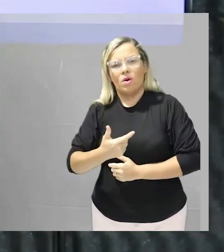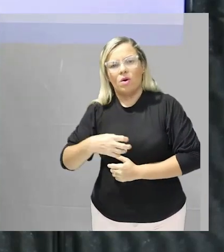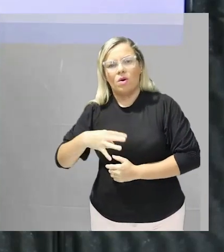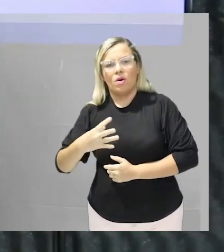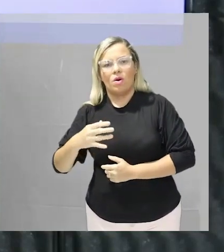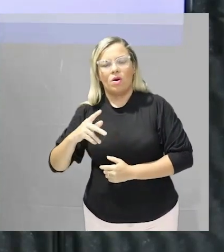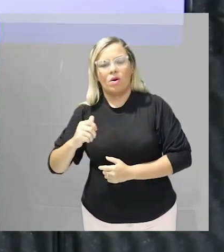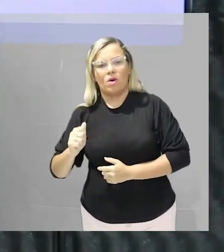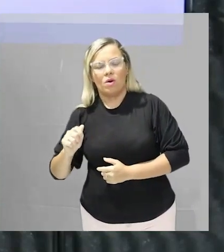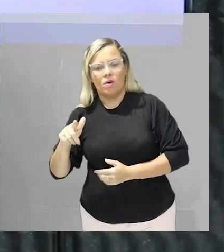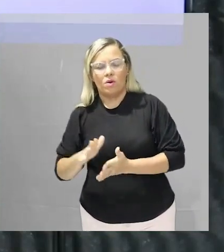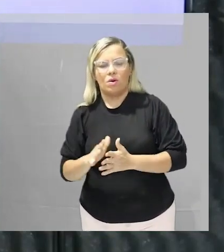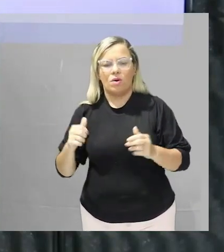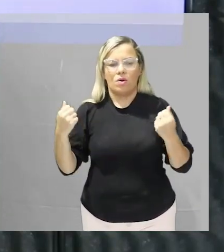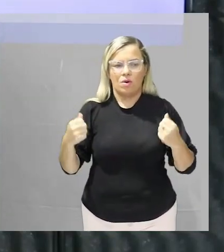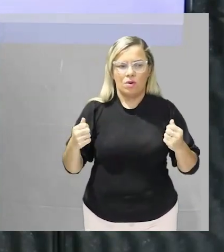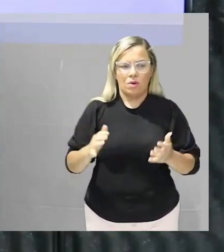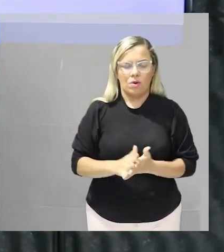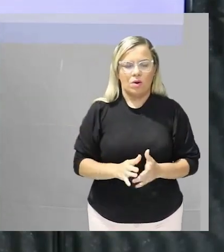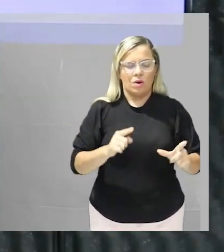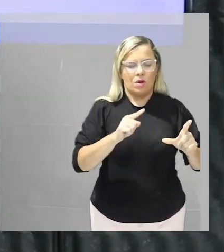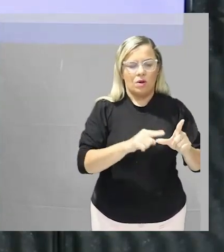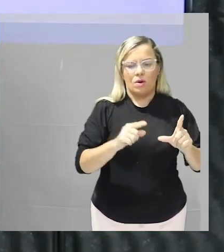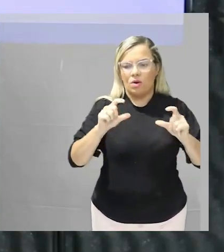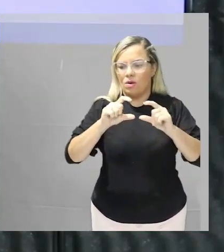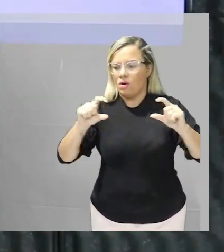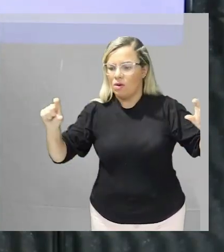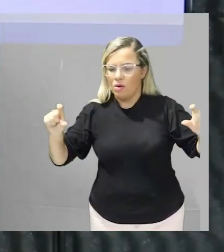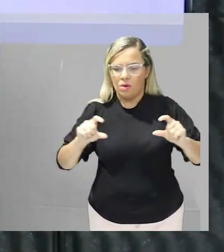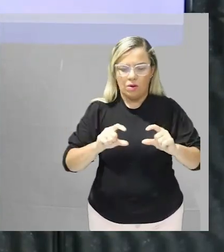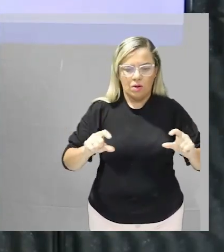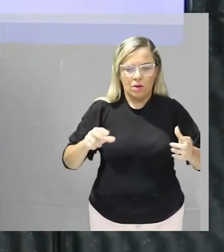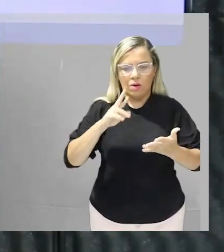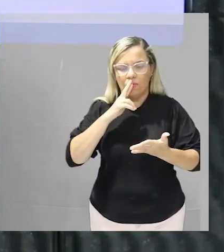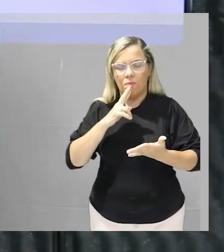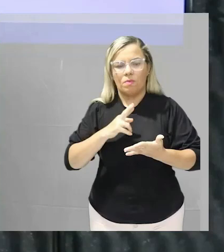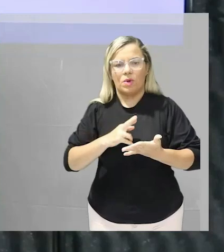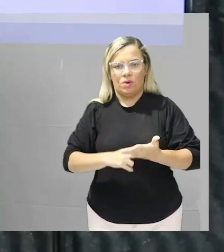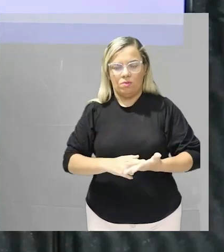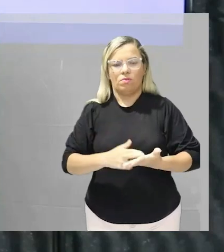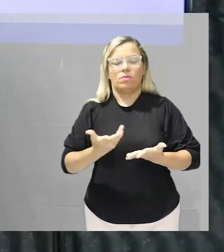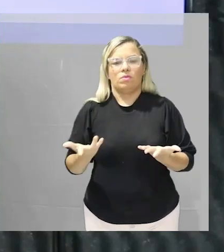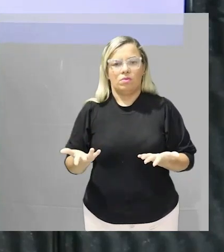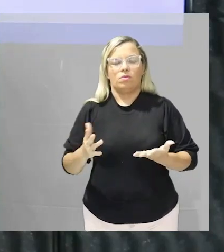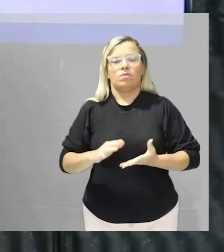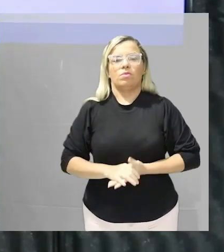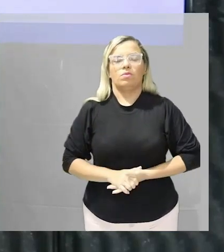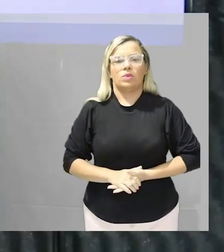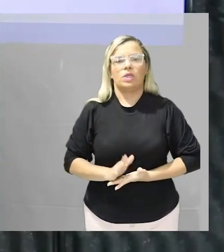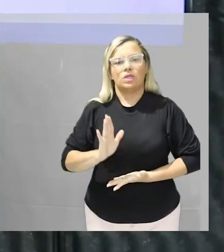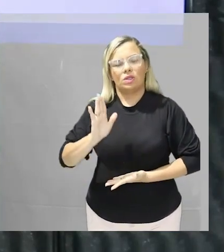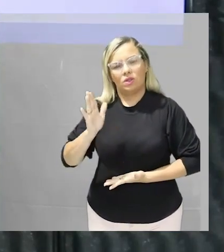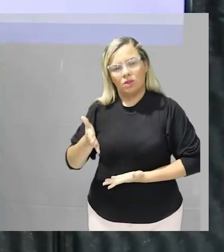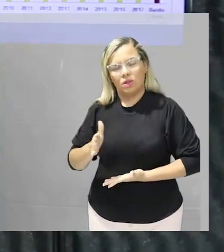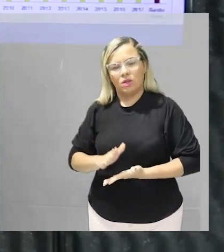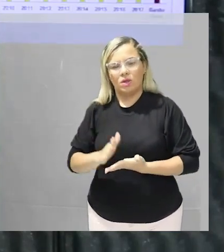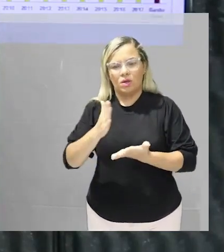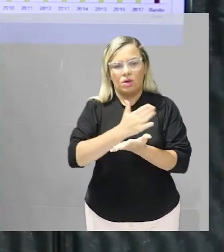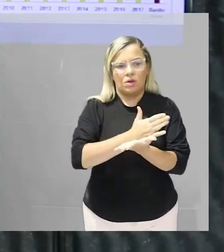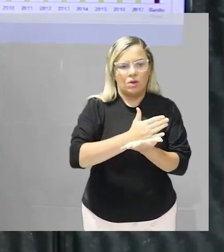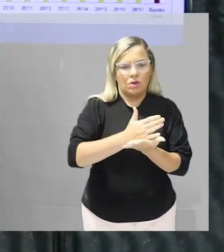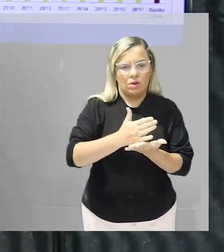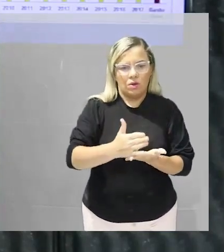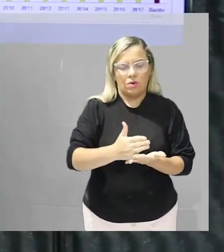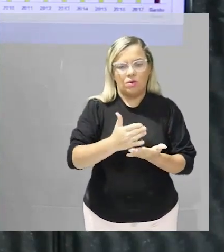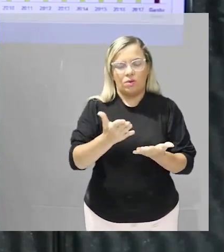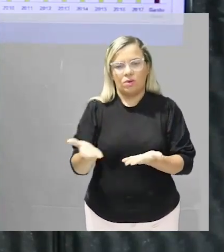nós precisamos para cada letra dessas aqui dá uma resposta tá e já vamos né iniciar